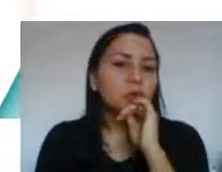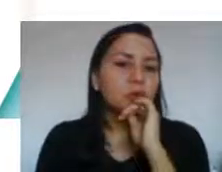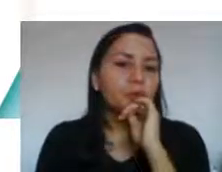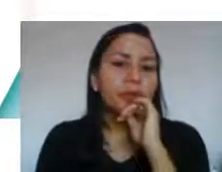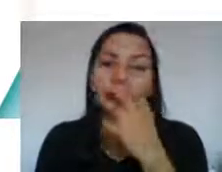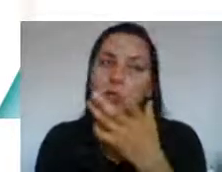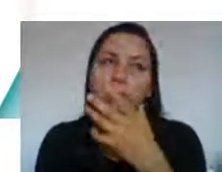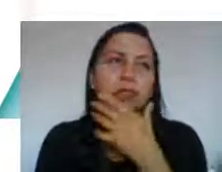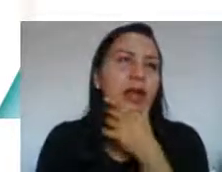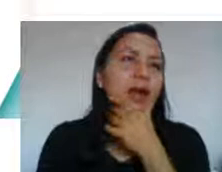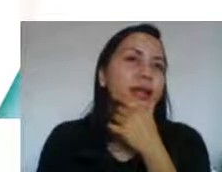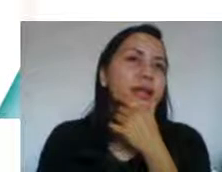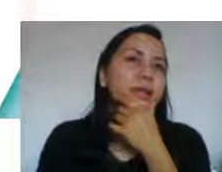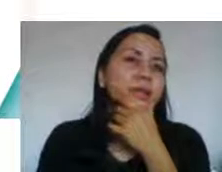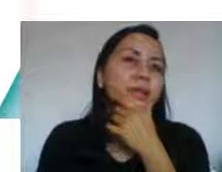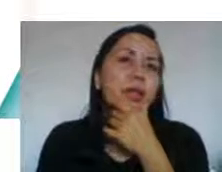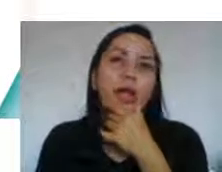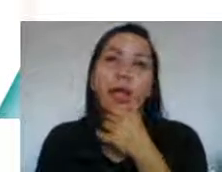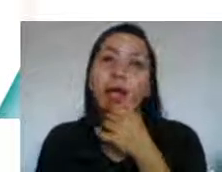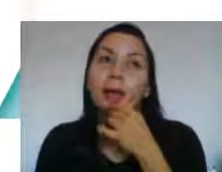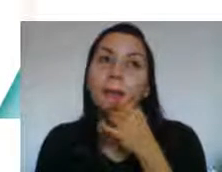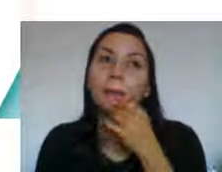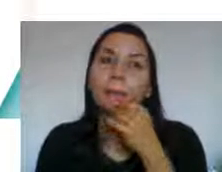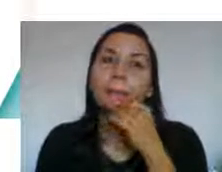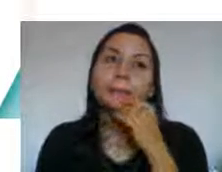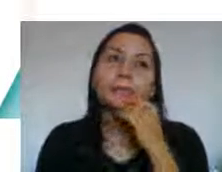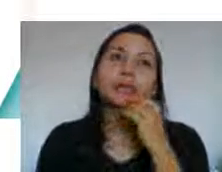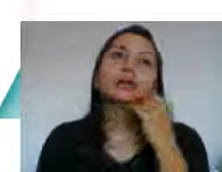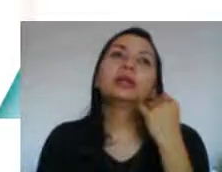meios, campanhas publicitárias,